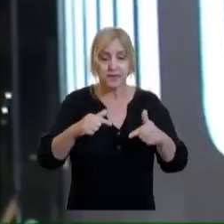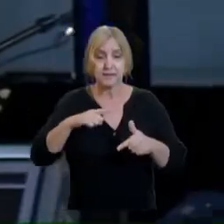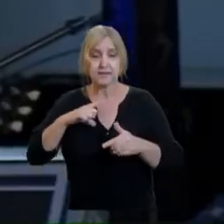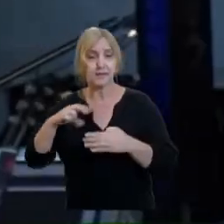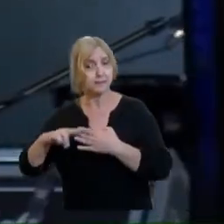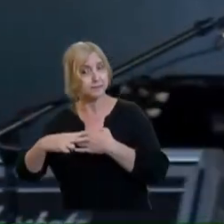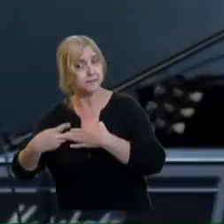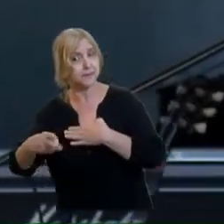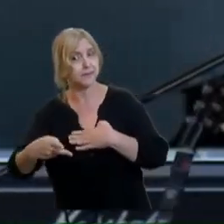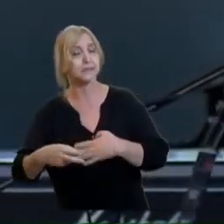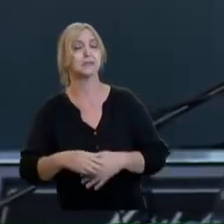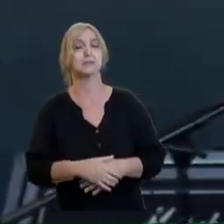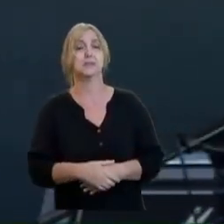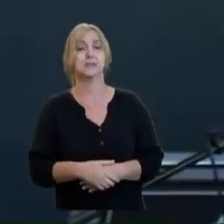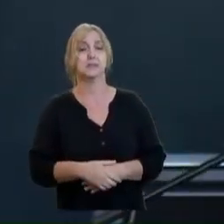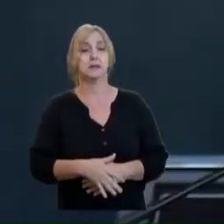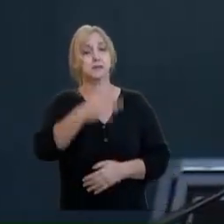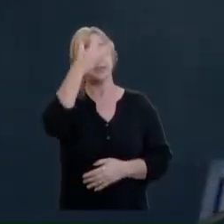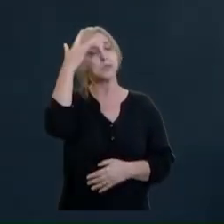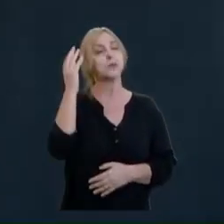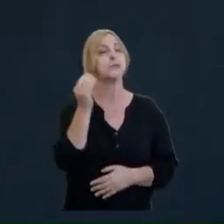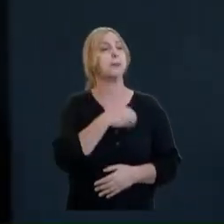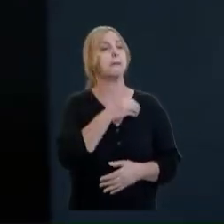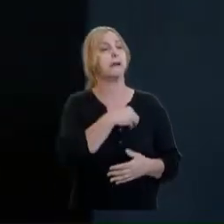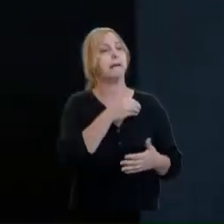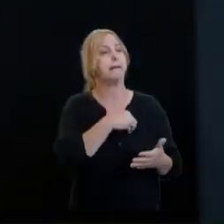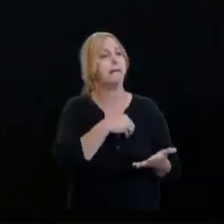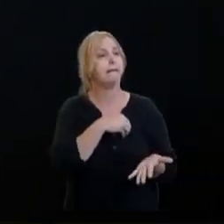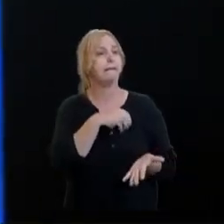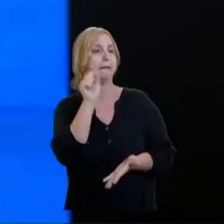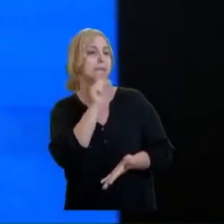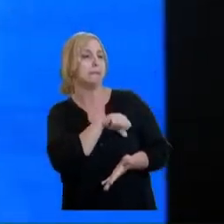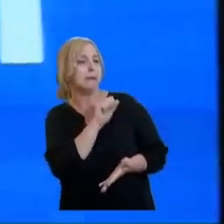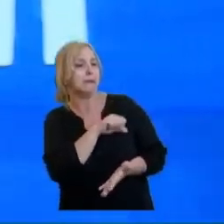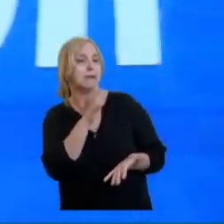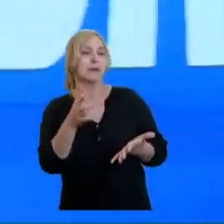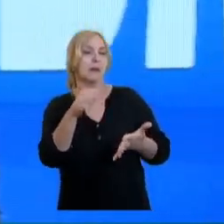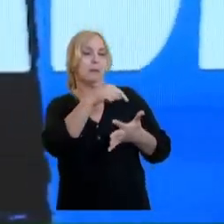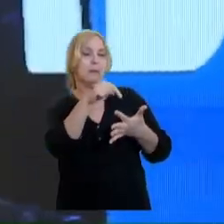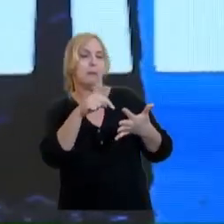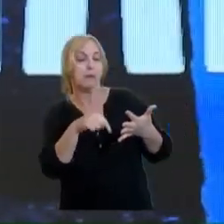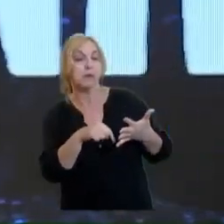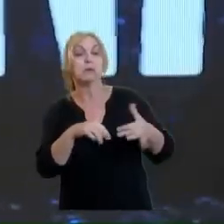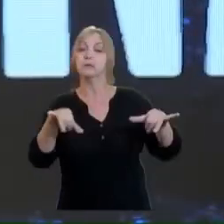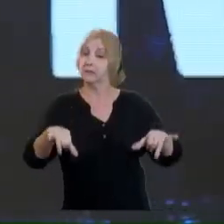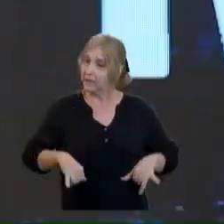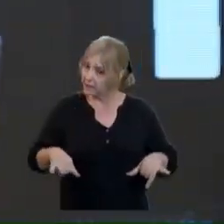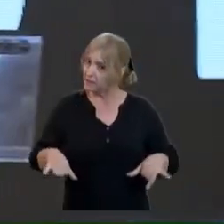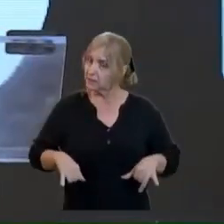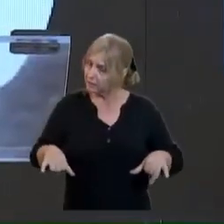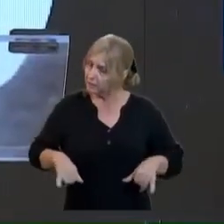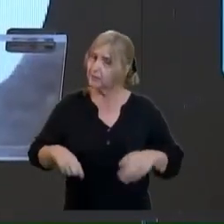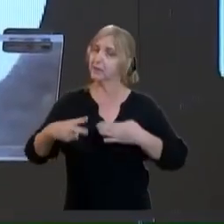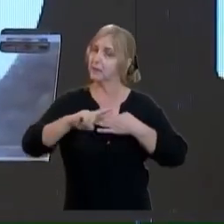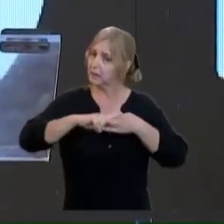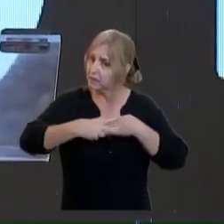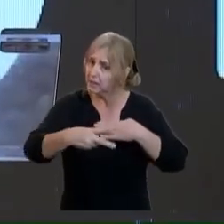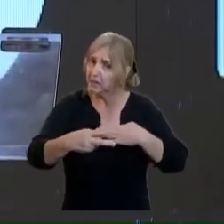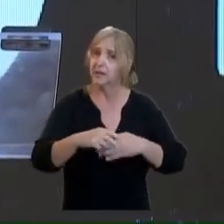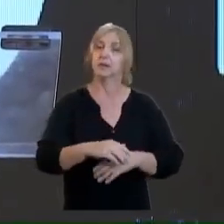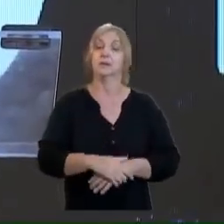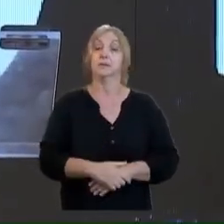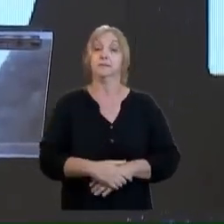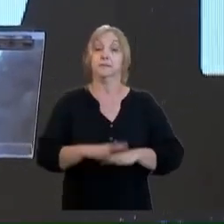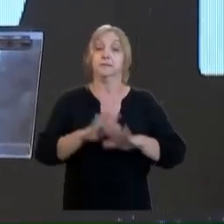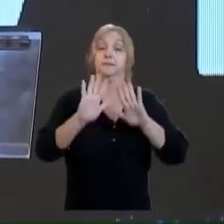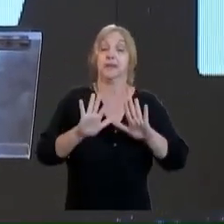pessoa que está vivendo uma situação de pecado, de rebeldia, de mil situações, vai sofrer consequências. Mas quando lemos